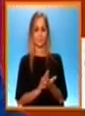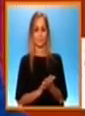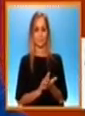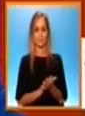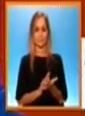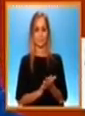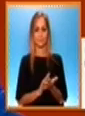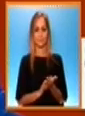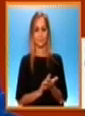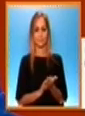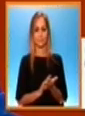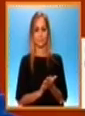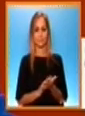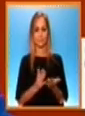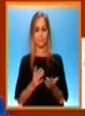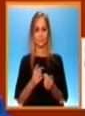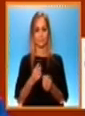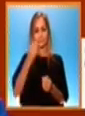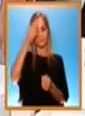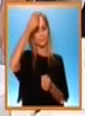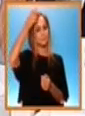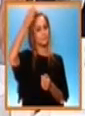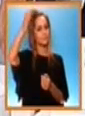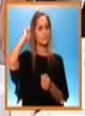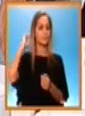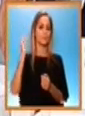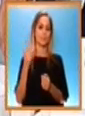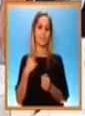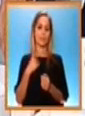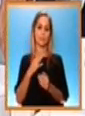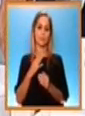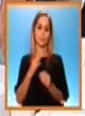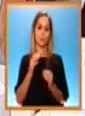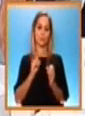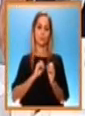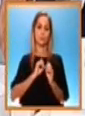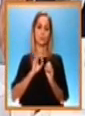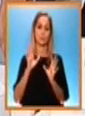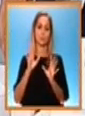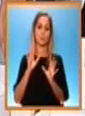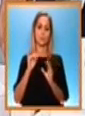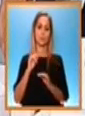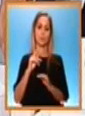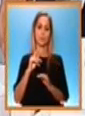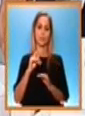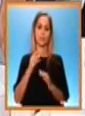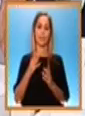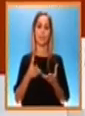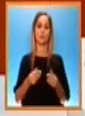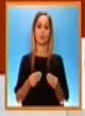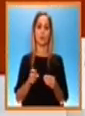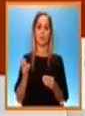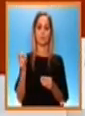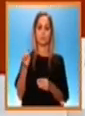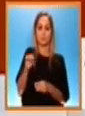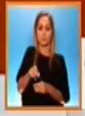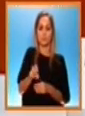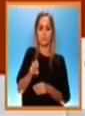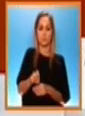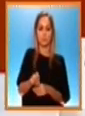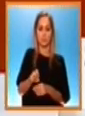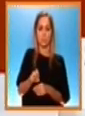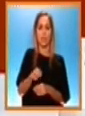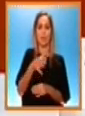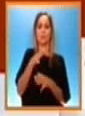Respirou. Nós temos aqui um momento, que é o momento, por acaso temos que arranjar um separador, momento de Ivan. As pessoas chegam aqui e desabafam. Até desabafou? Olha, até